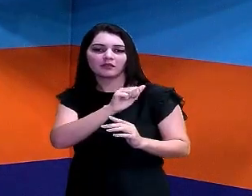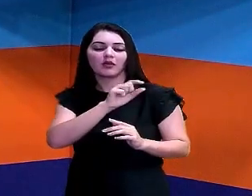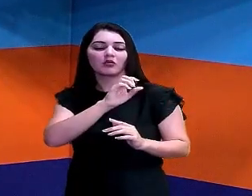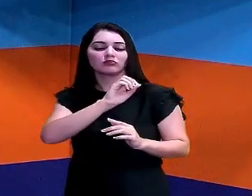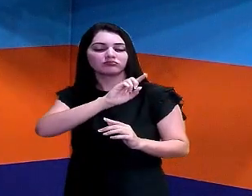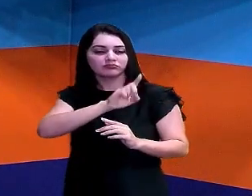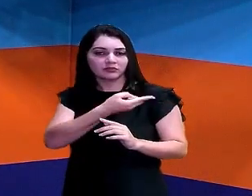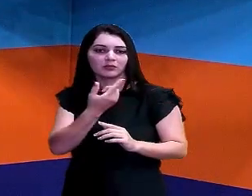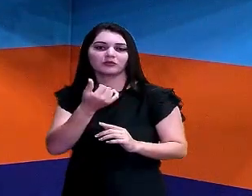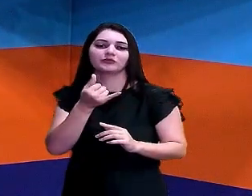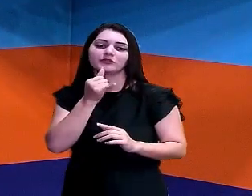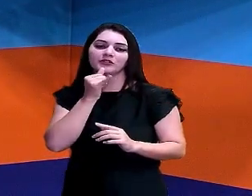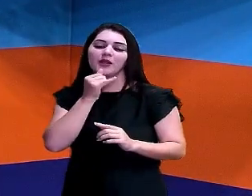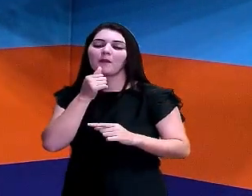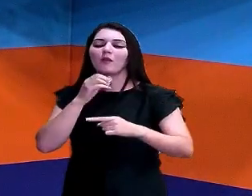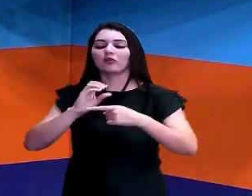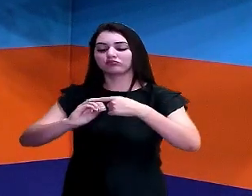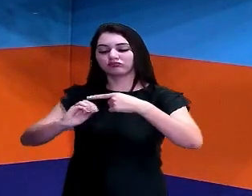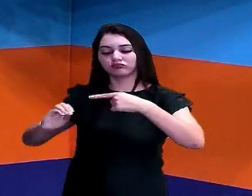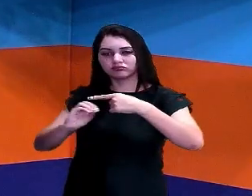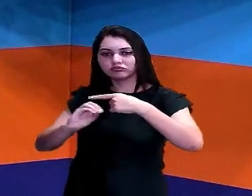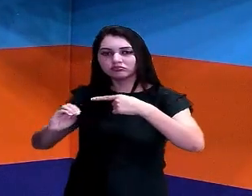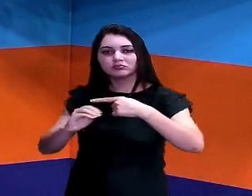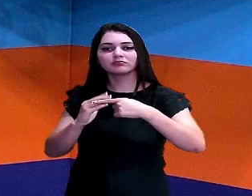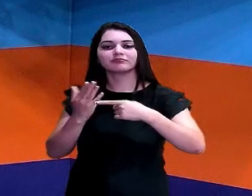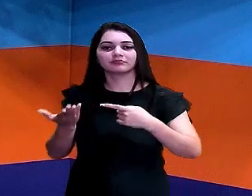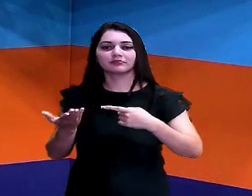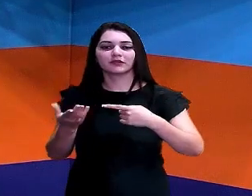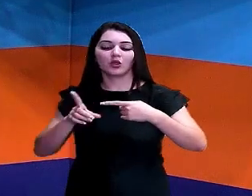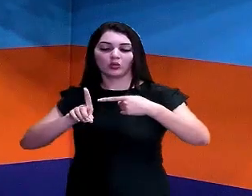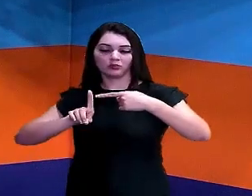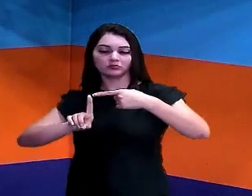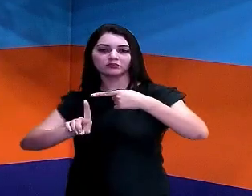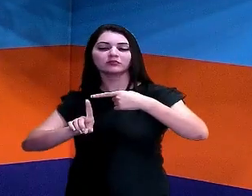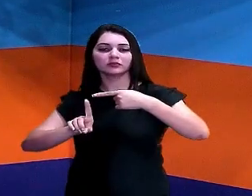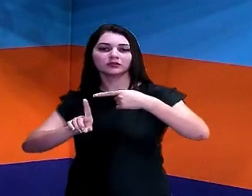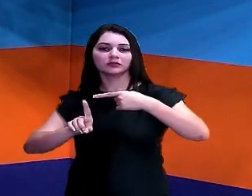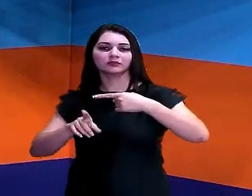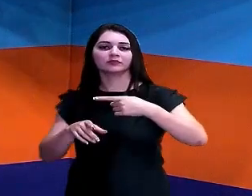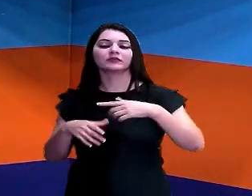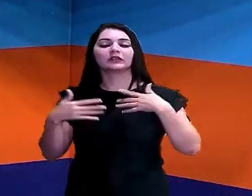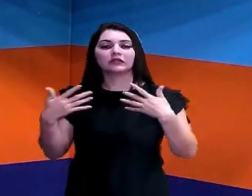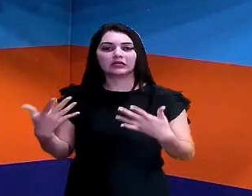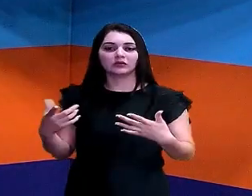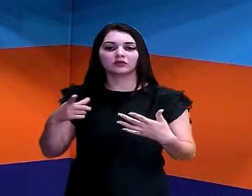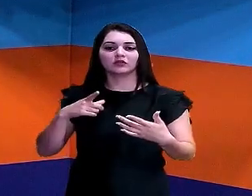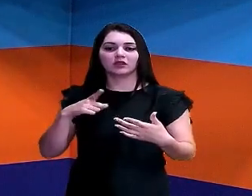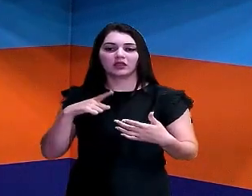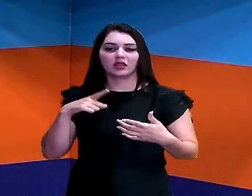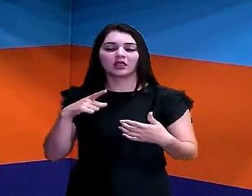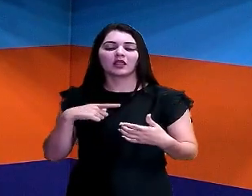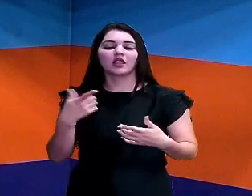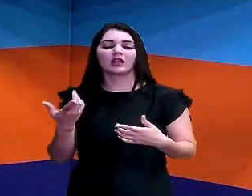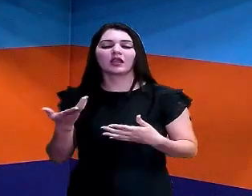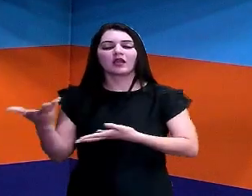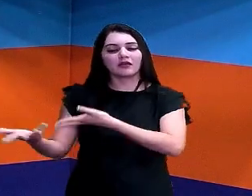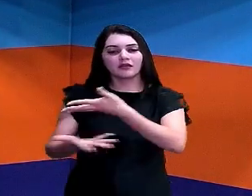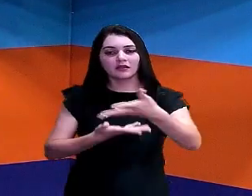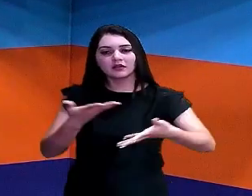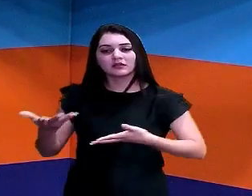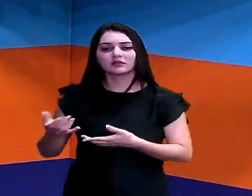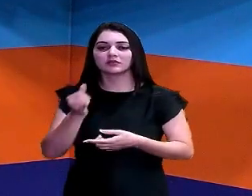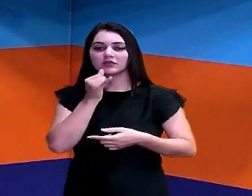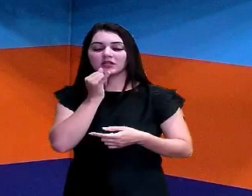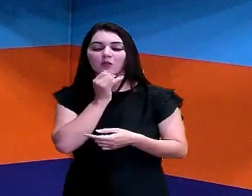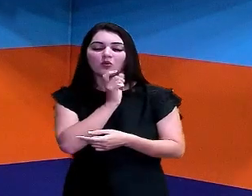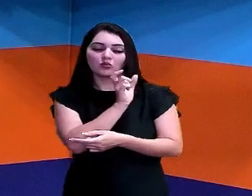vou ter 2 zeros aqui no denominador, tá? Então, eu faço essa relação, ó. 2